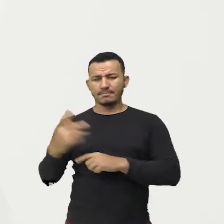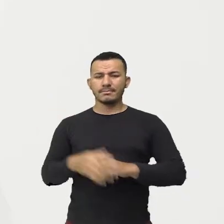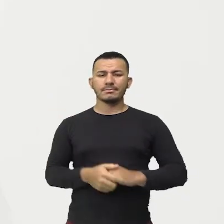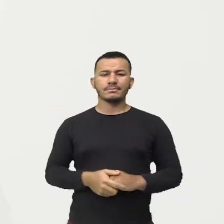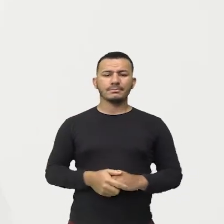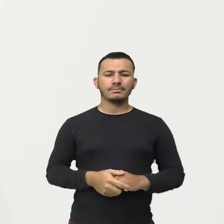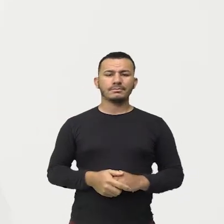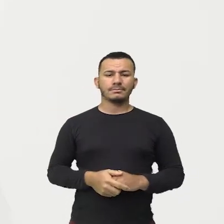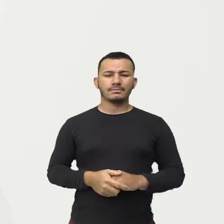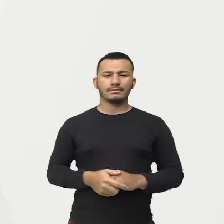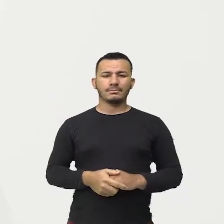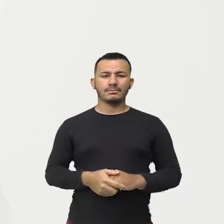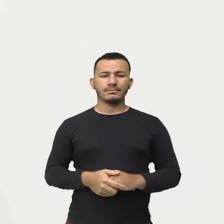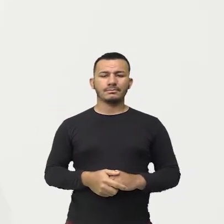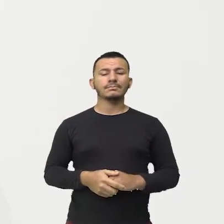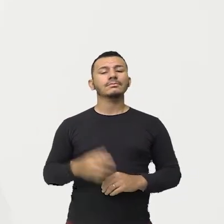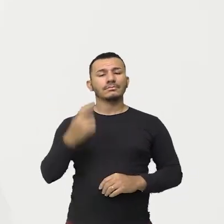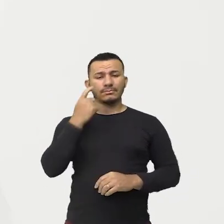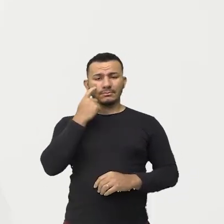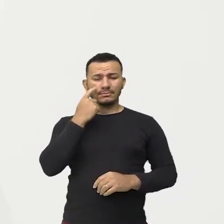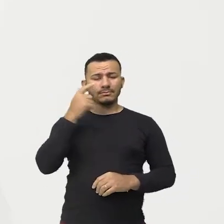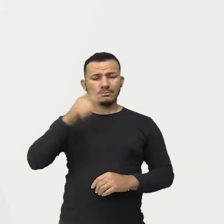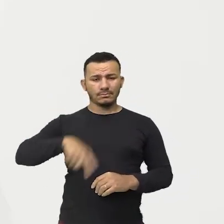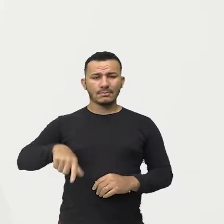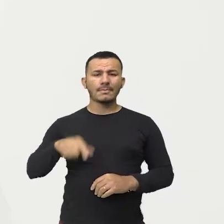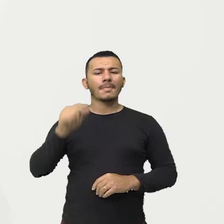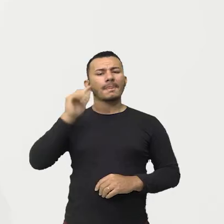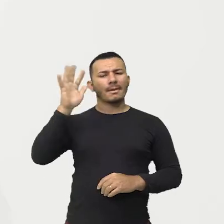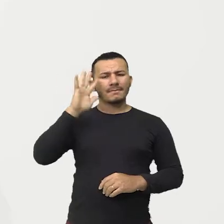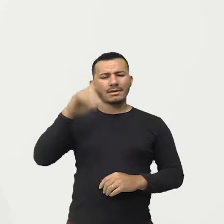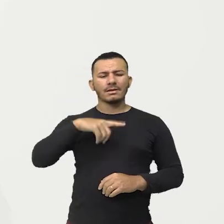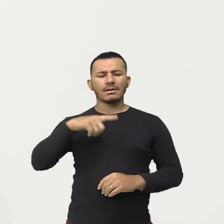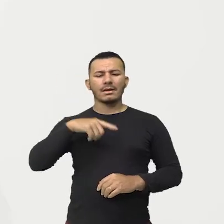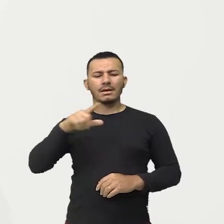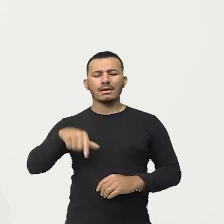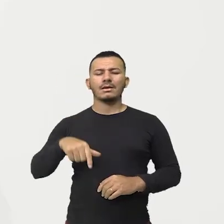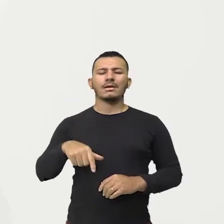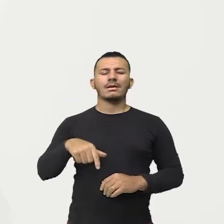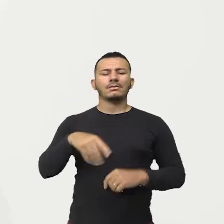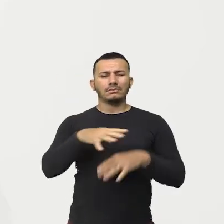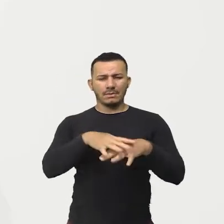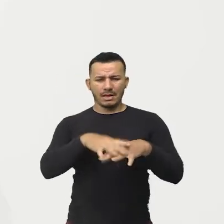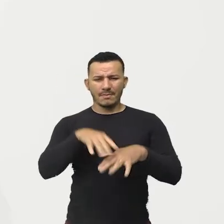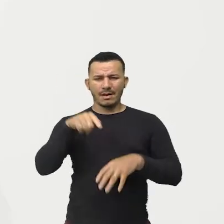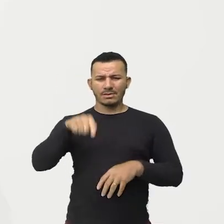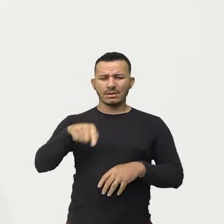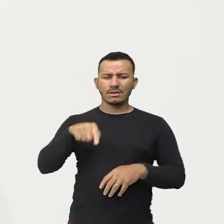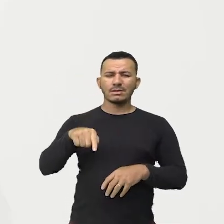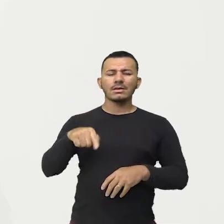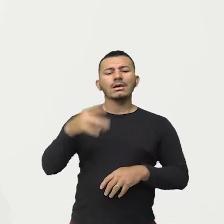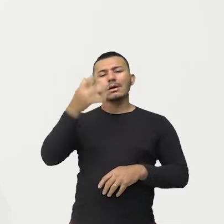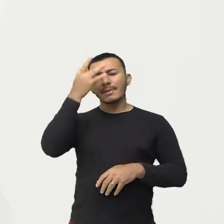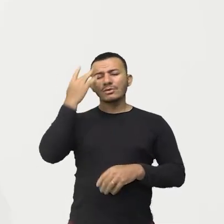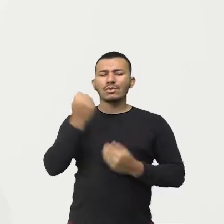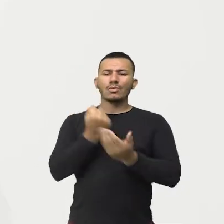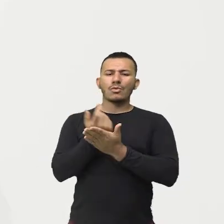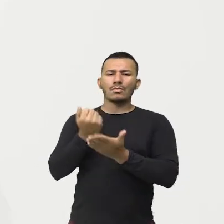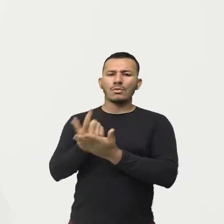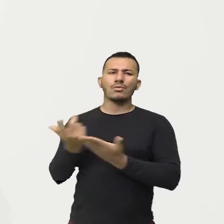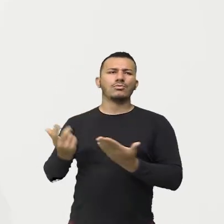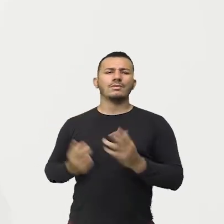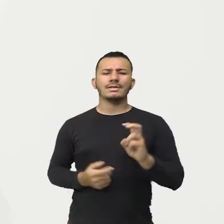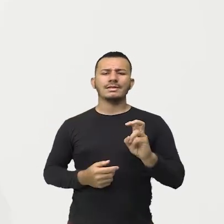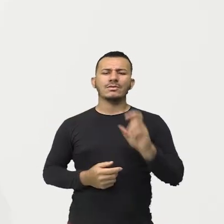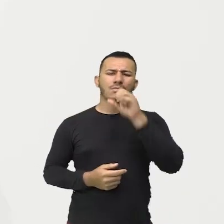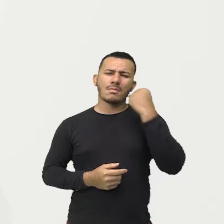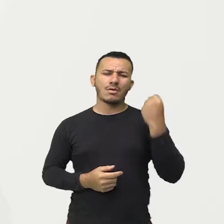só para não ficar dúvida. Imagina que nós temos essa relação, né, matemática e a pessoa comprou